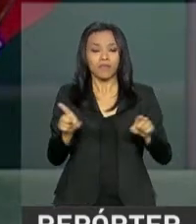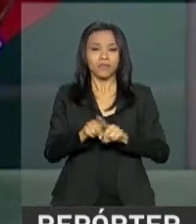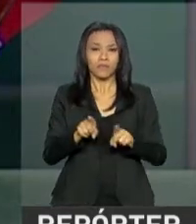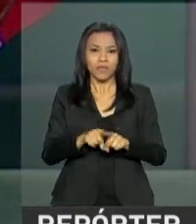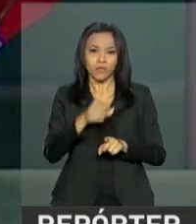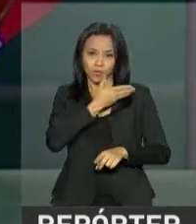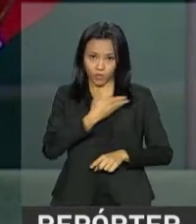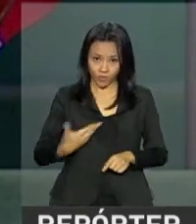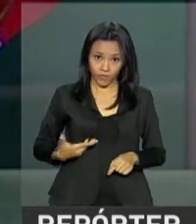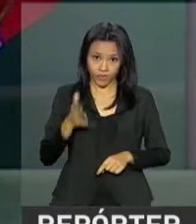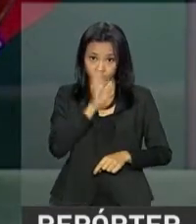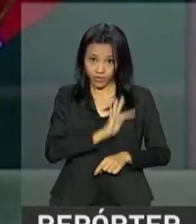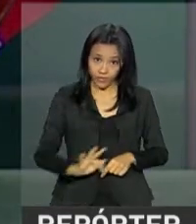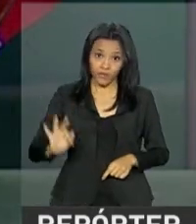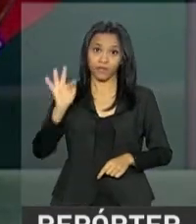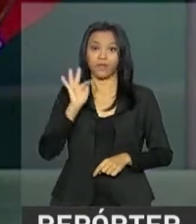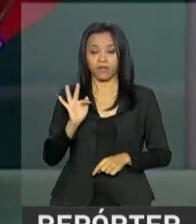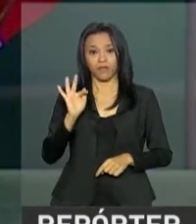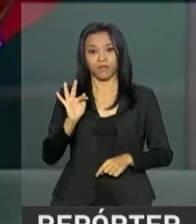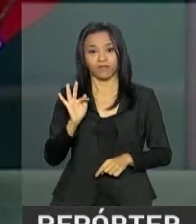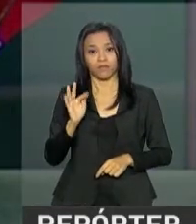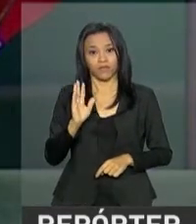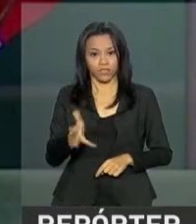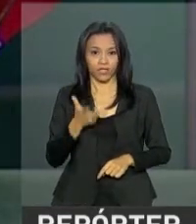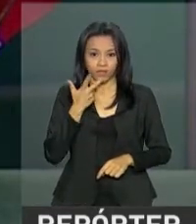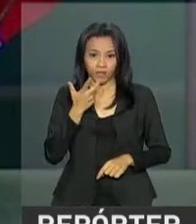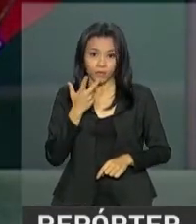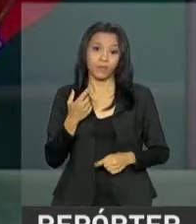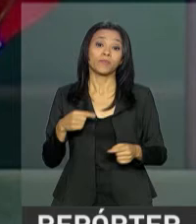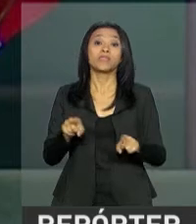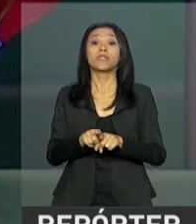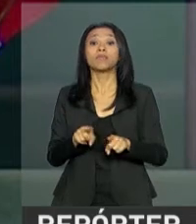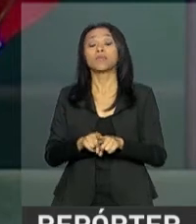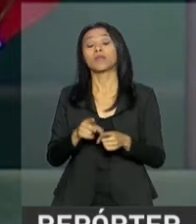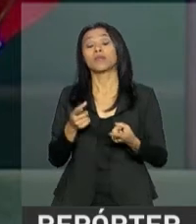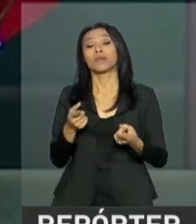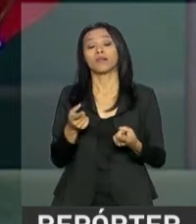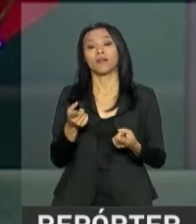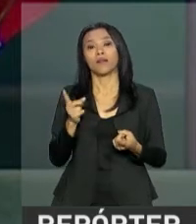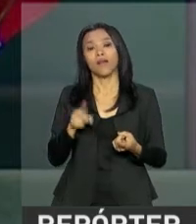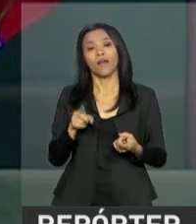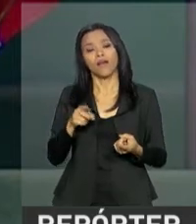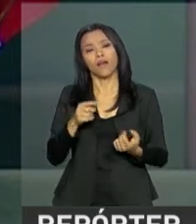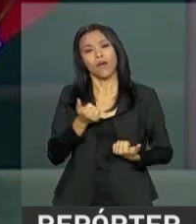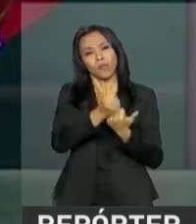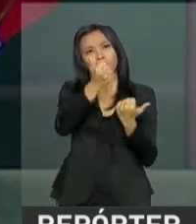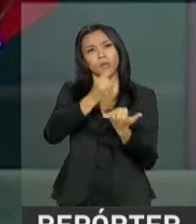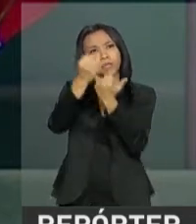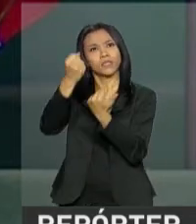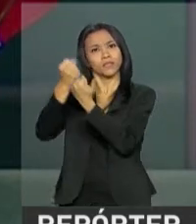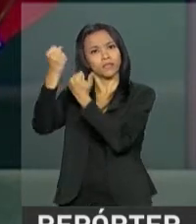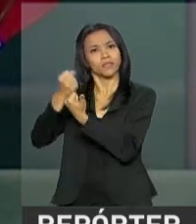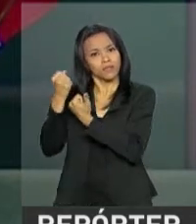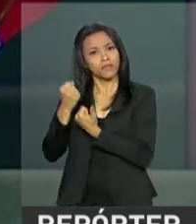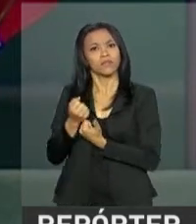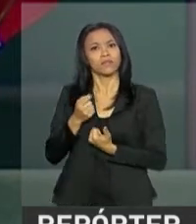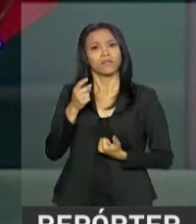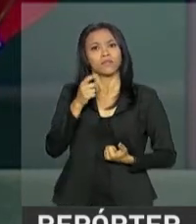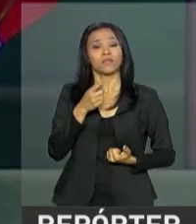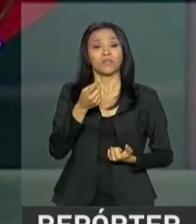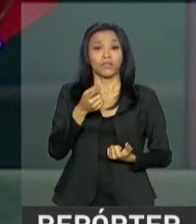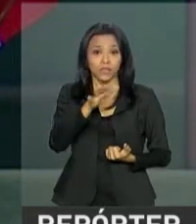união a iniciar o jogo e falou dos recursos como para colocar a união não se efetivo referentemente à